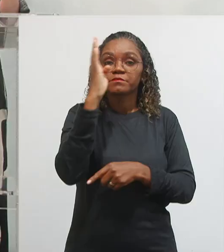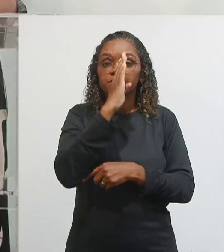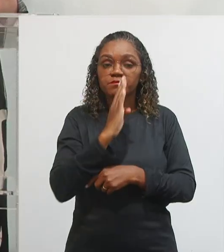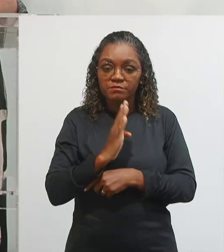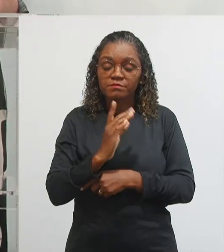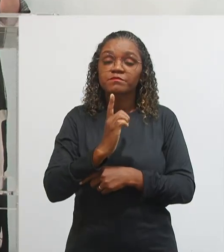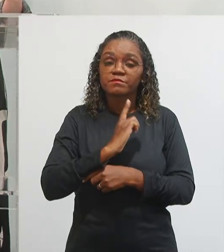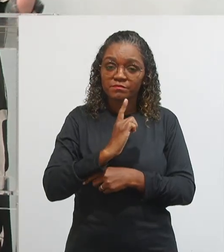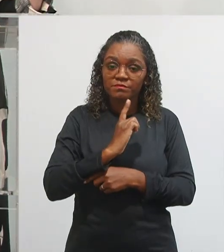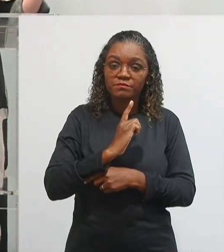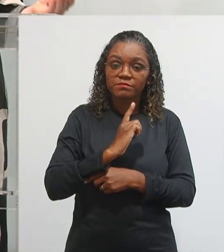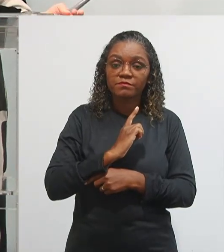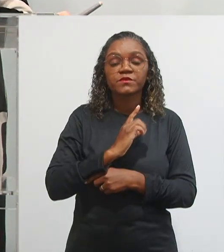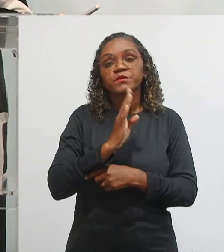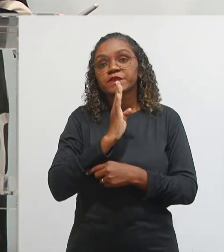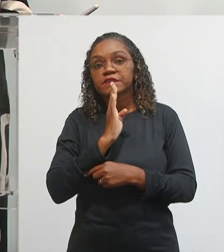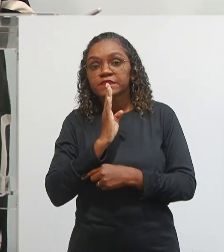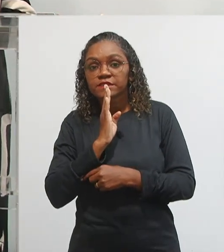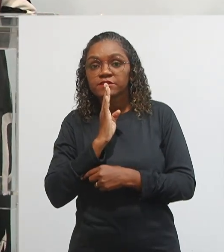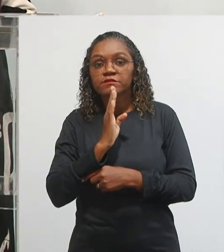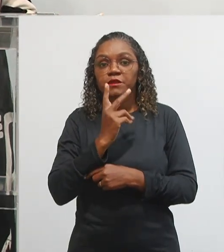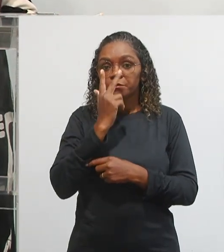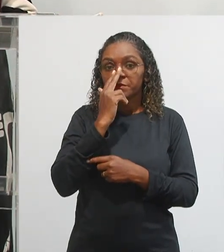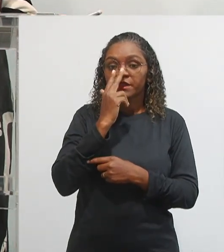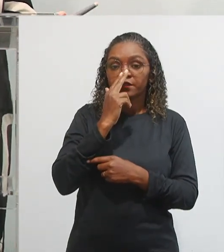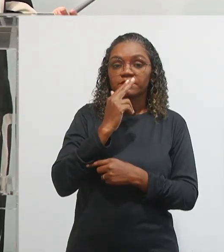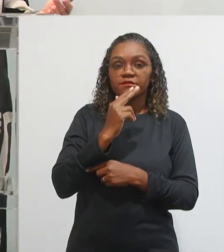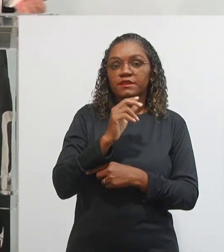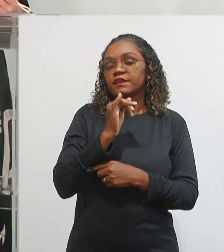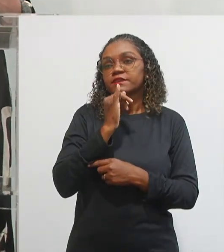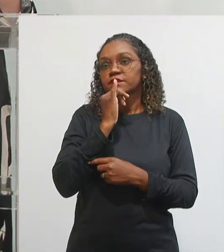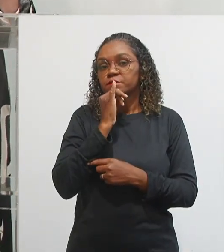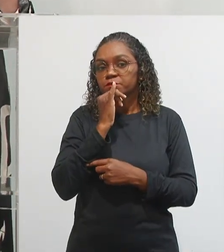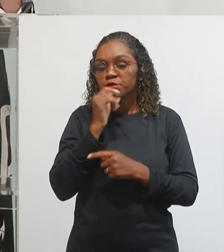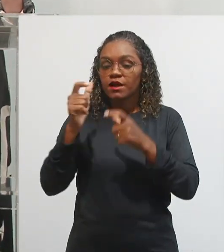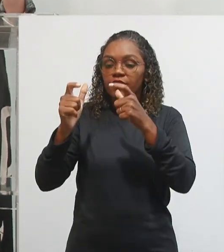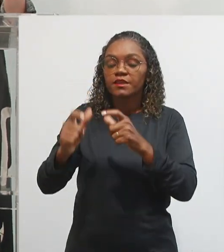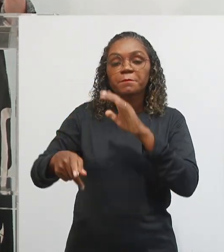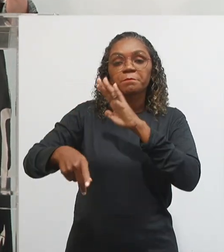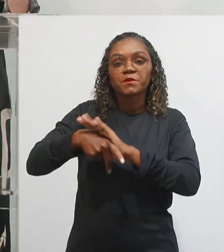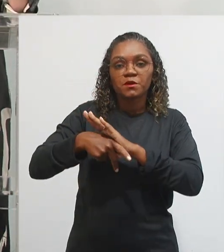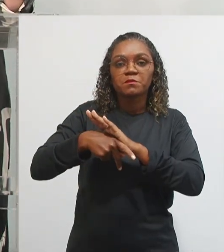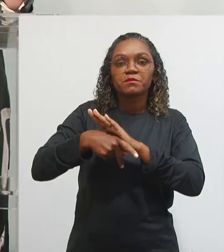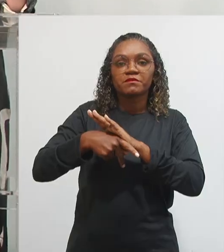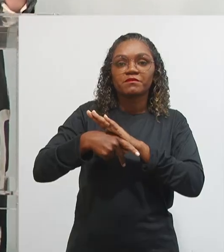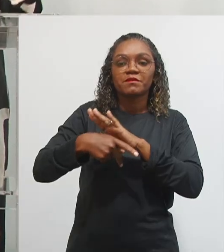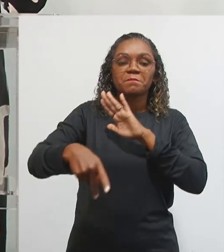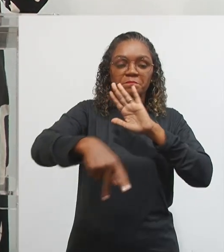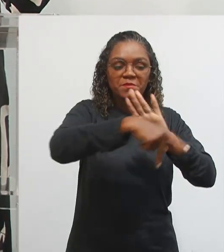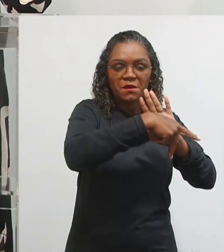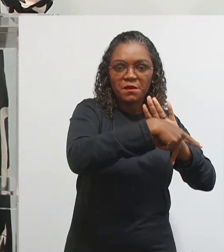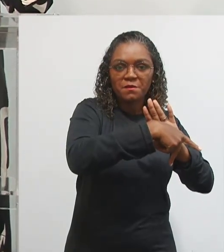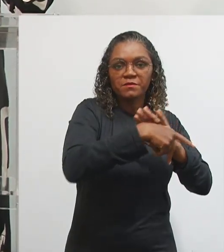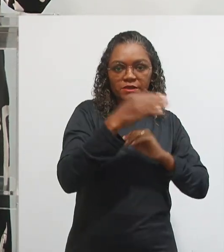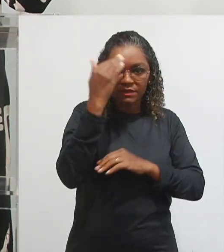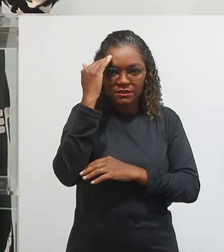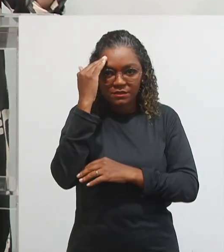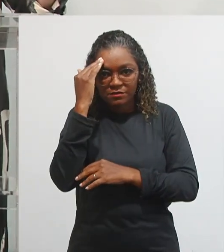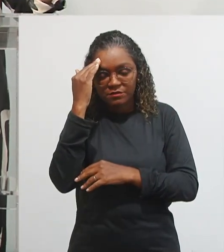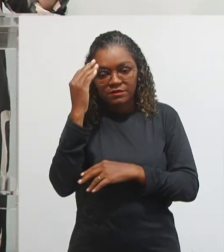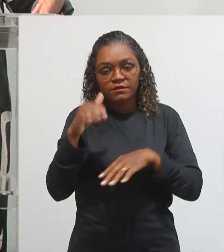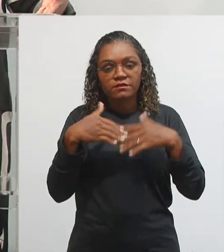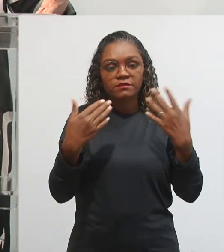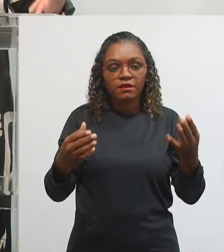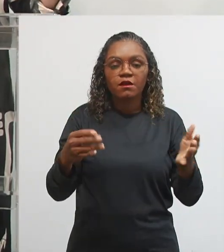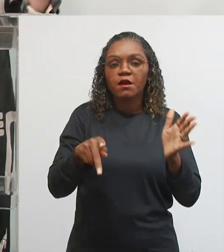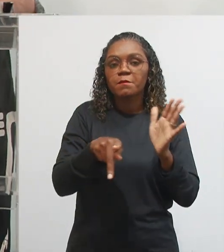são conhecidos como terra de tal coisa, né? Essa terra de tal coisa é como o marketing daquele lugar